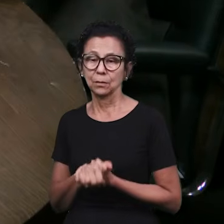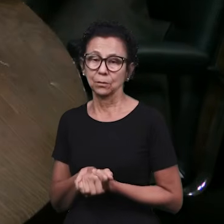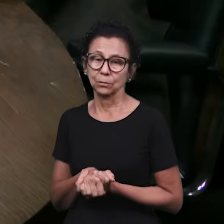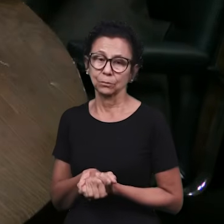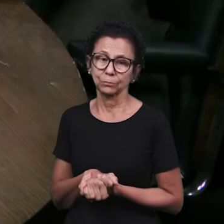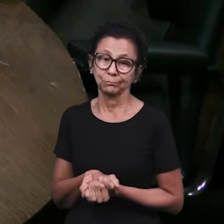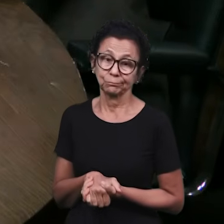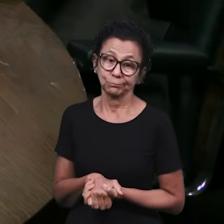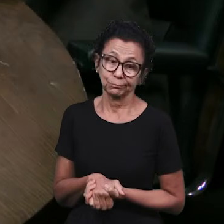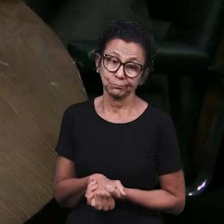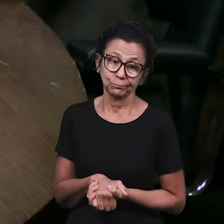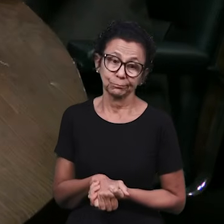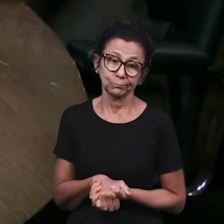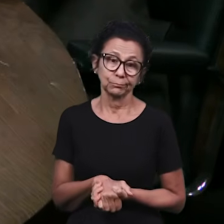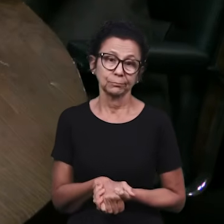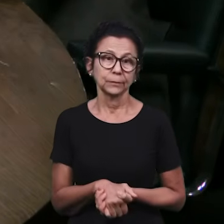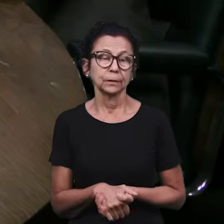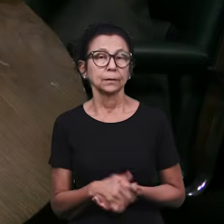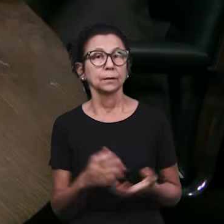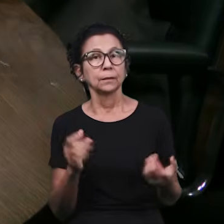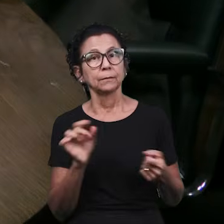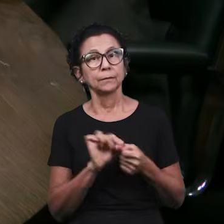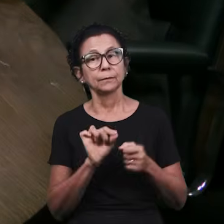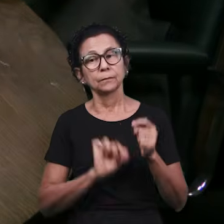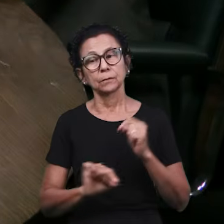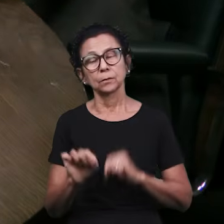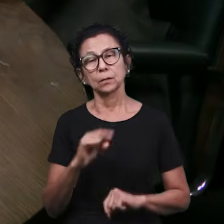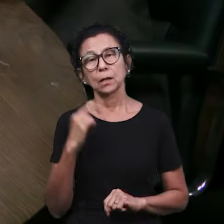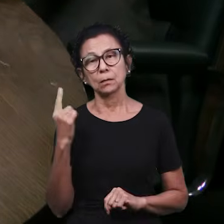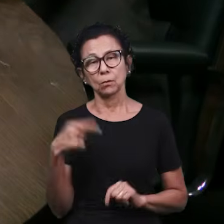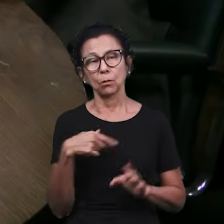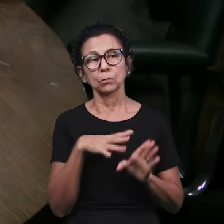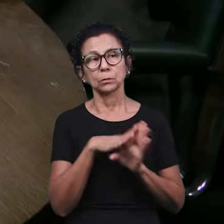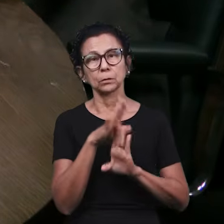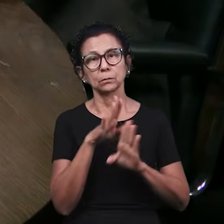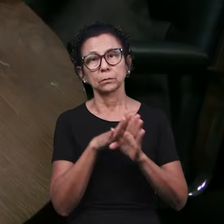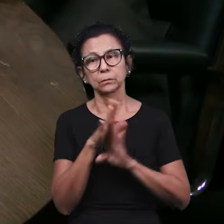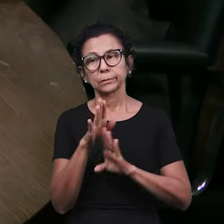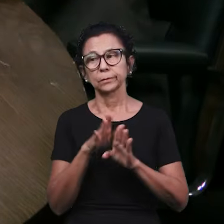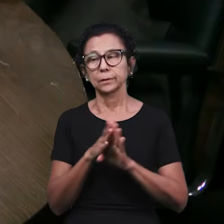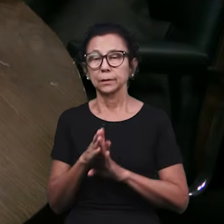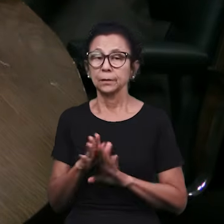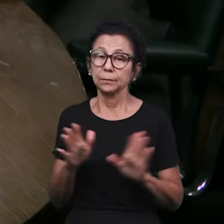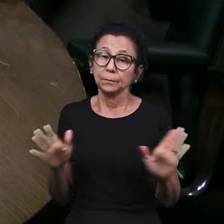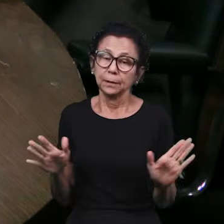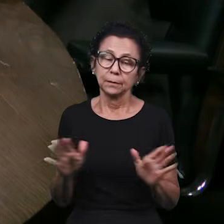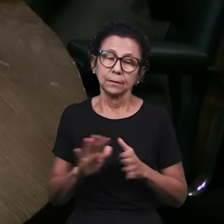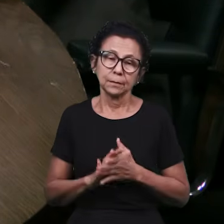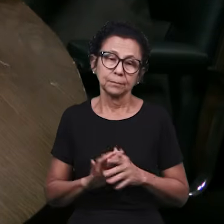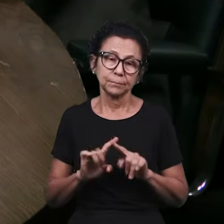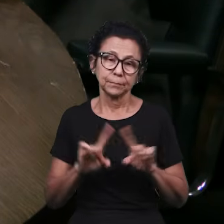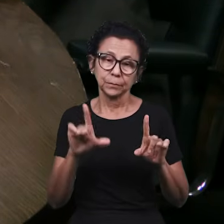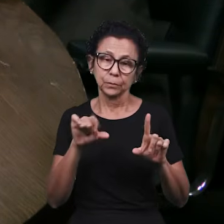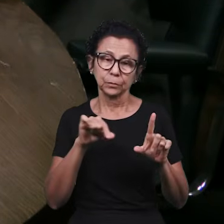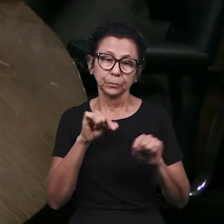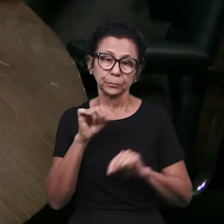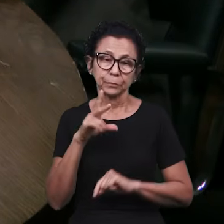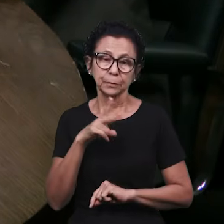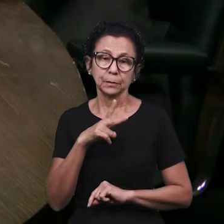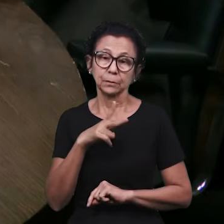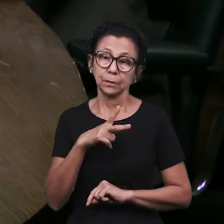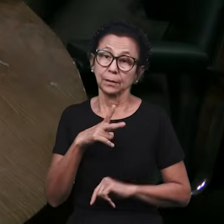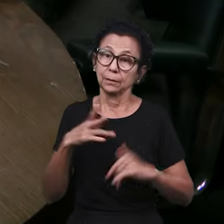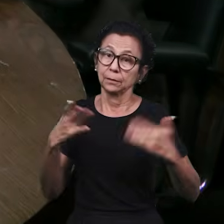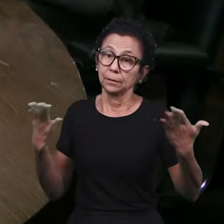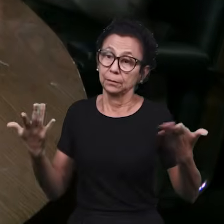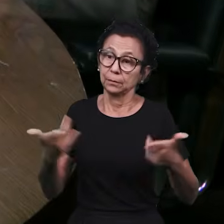Nós aconselhamos, mas certas aconselhamos decisões orando, compete a eles, mas né. só que ele entusiasmou. Esse que é o problema. Esse é que é o problema. Então